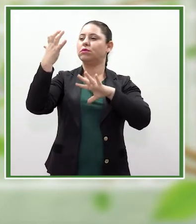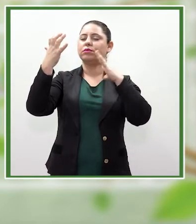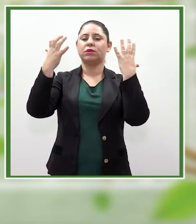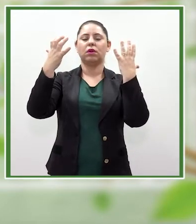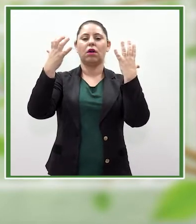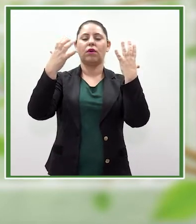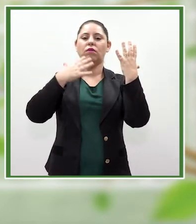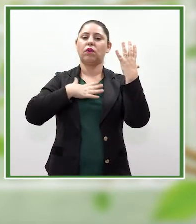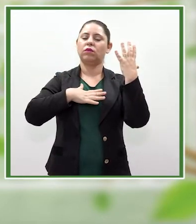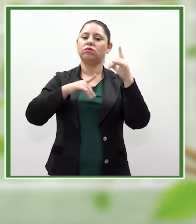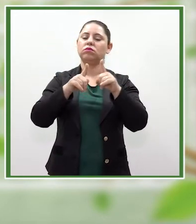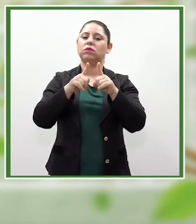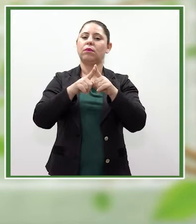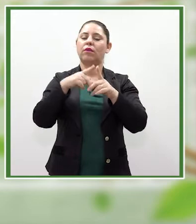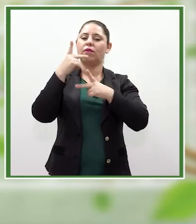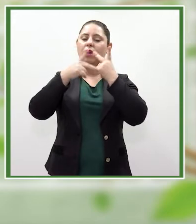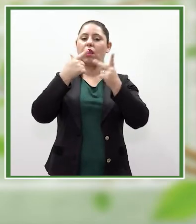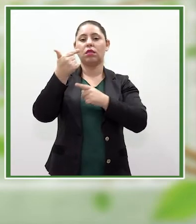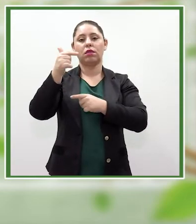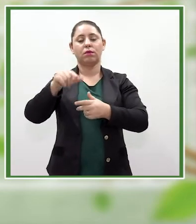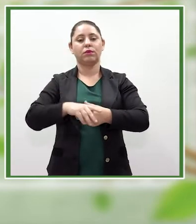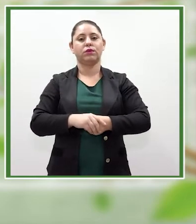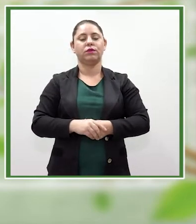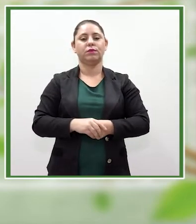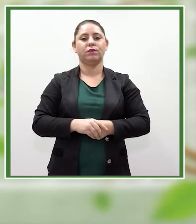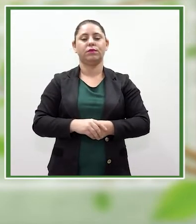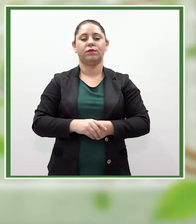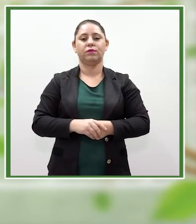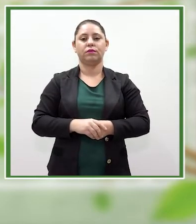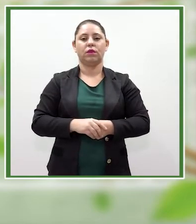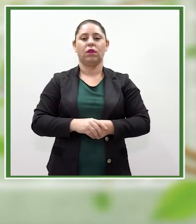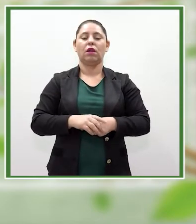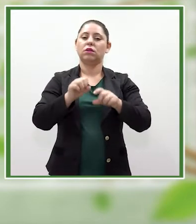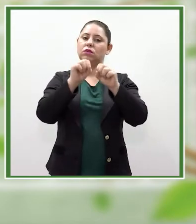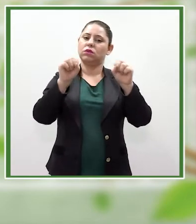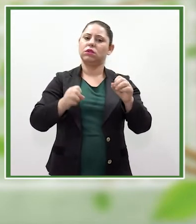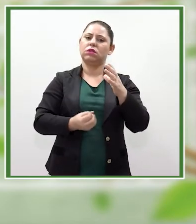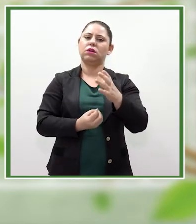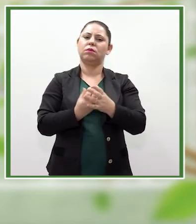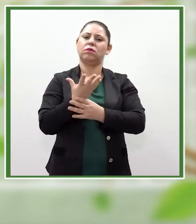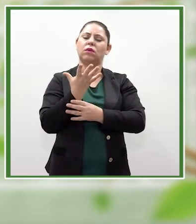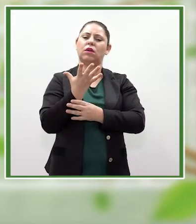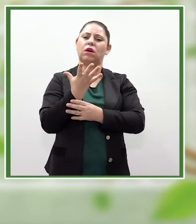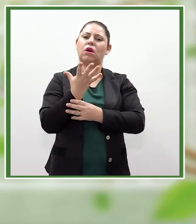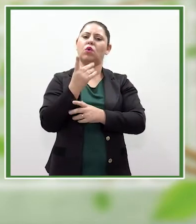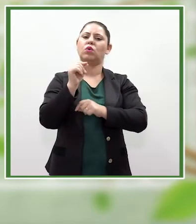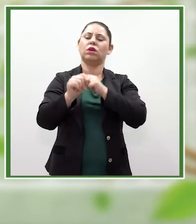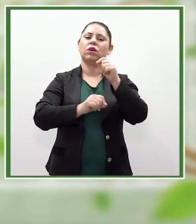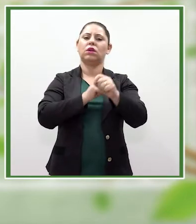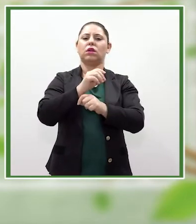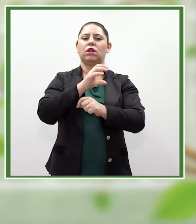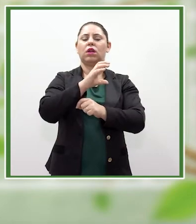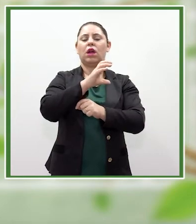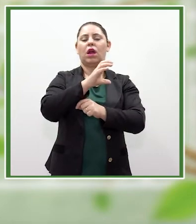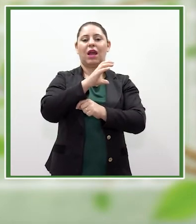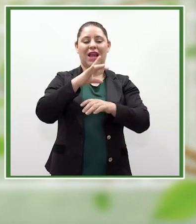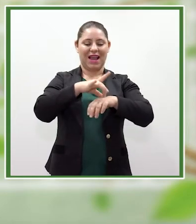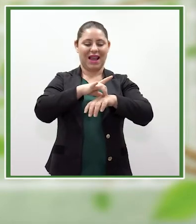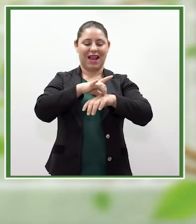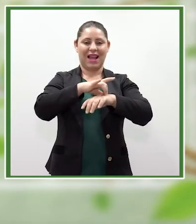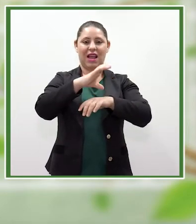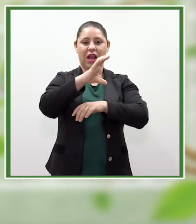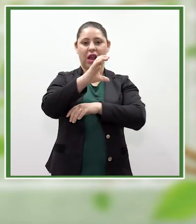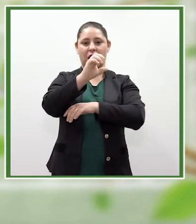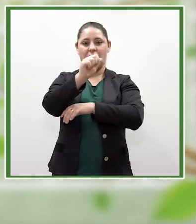neutro. Obviamente, o carbono emitido pelos animais é sequestrado e é neutralizado pelo